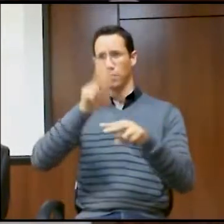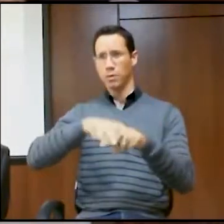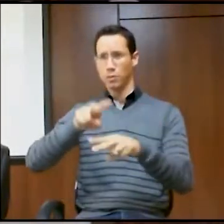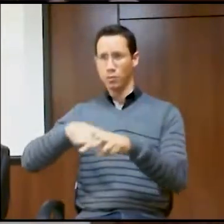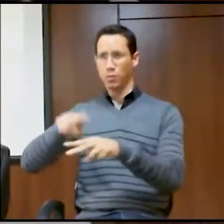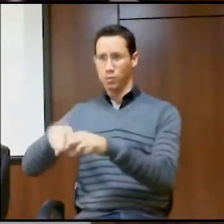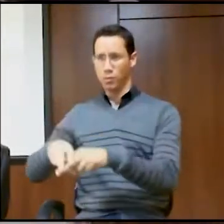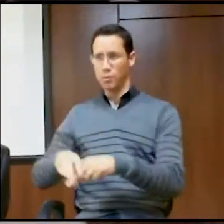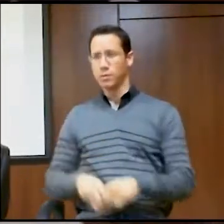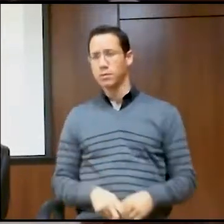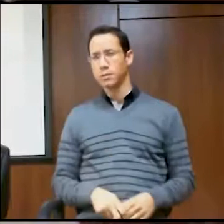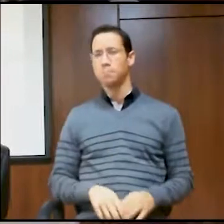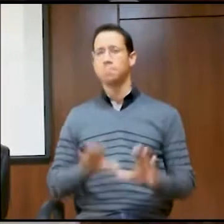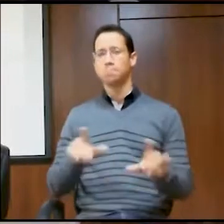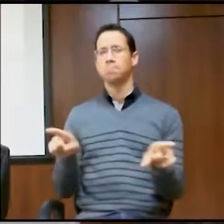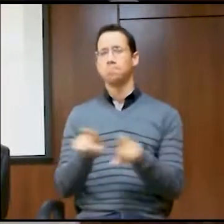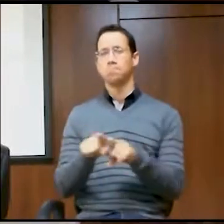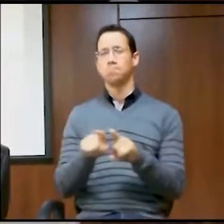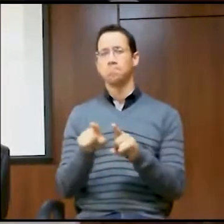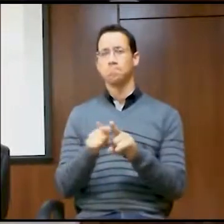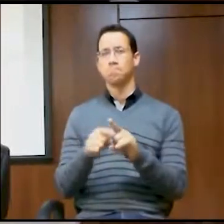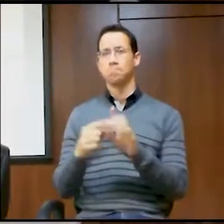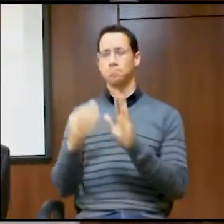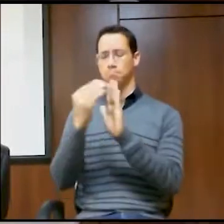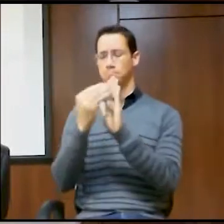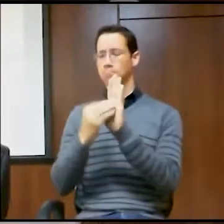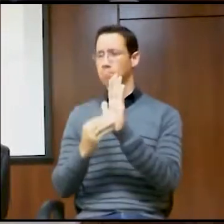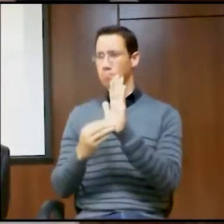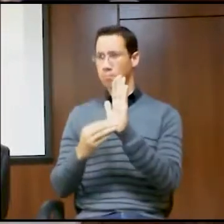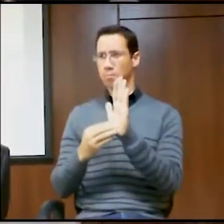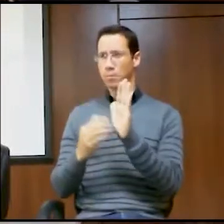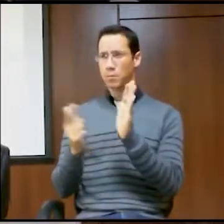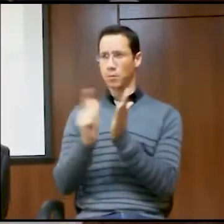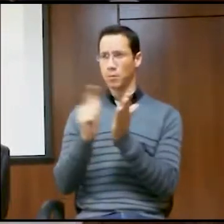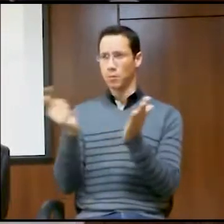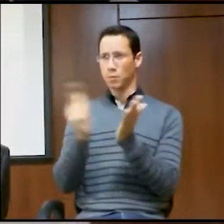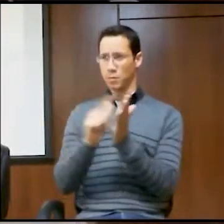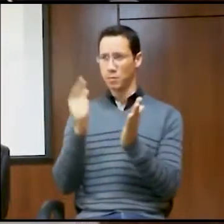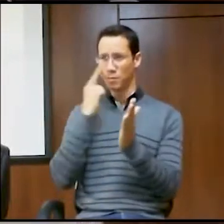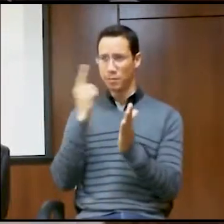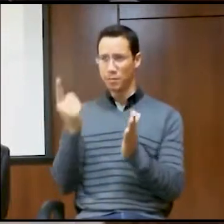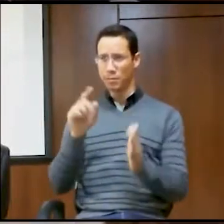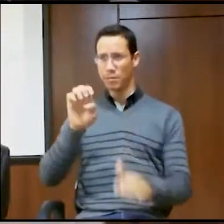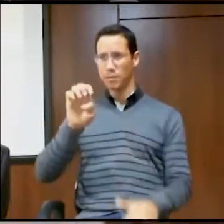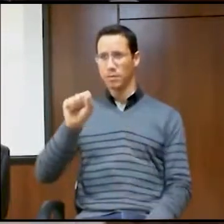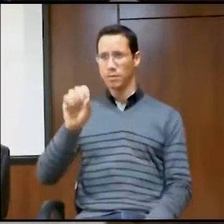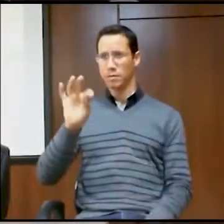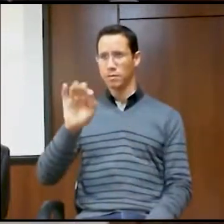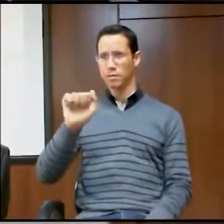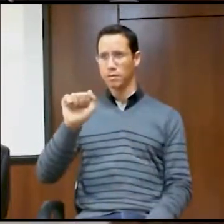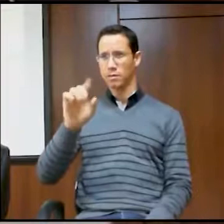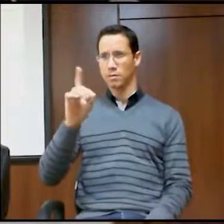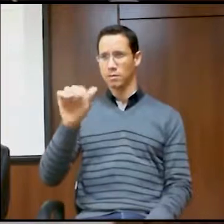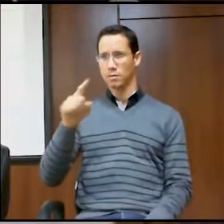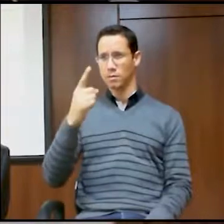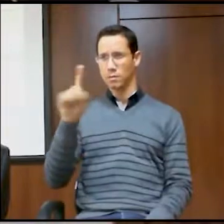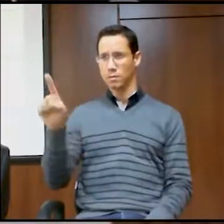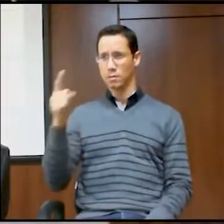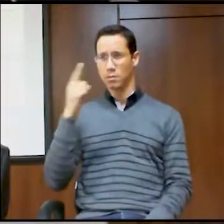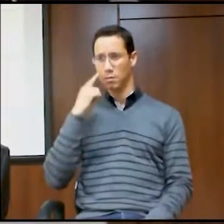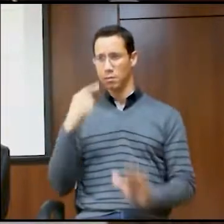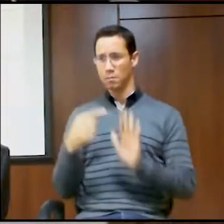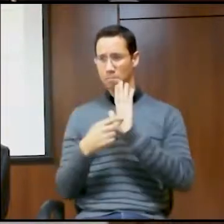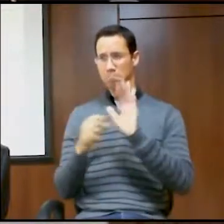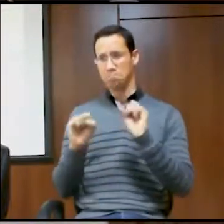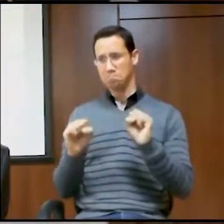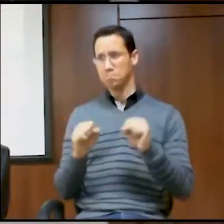né? Mas também saiu uma matéria no Estadão, não sei se vocês chegaram a ver, alguém conseguiu, depois a gente pode circular, né? Dizendo o seguinte, né, não